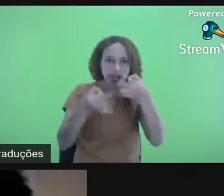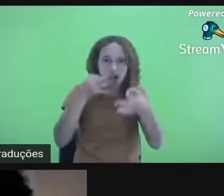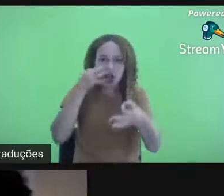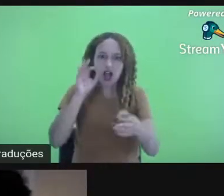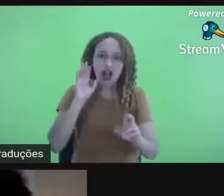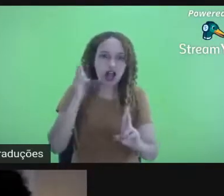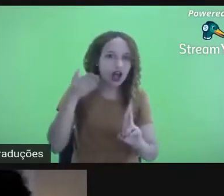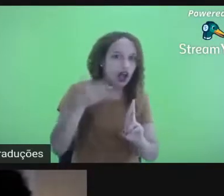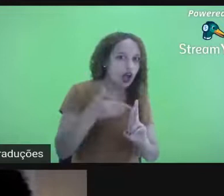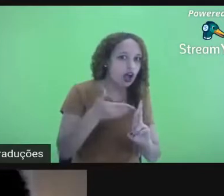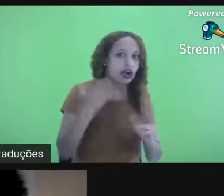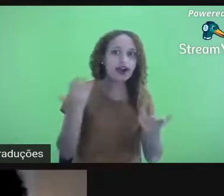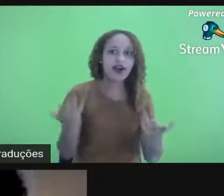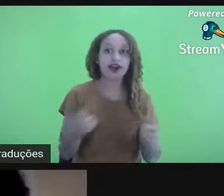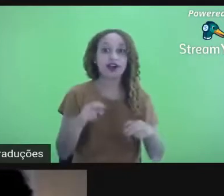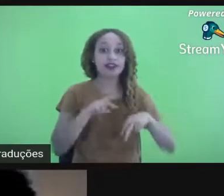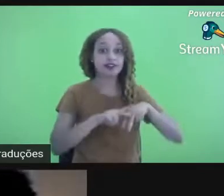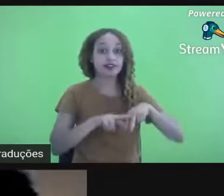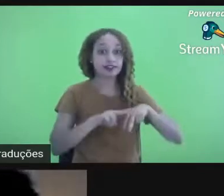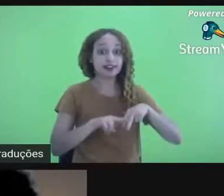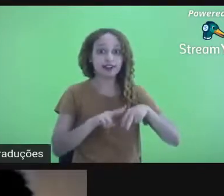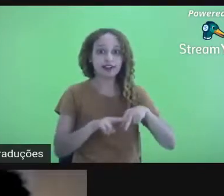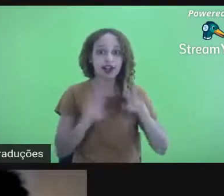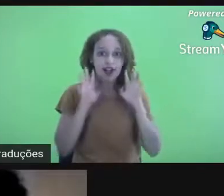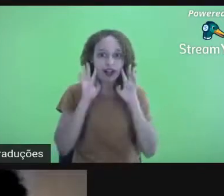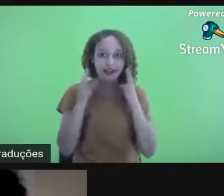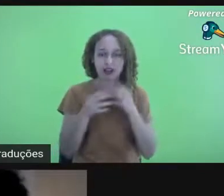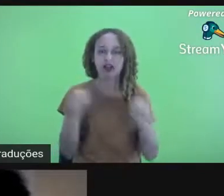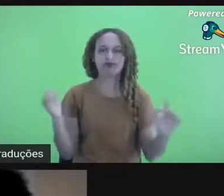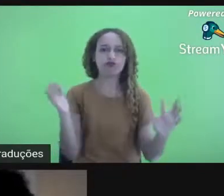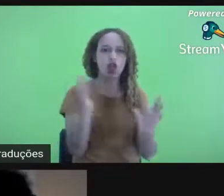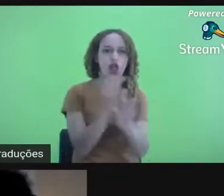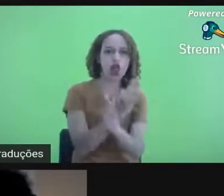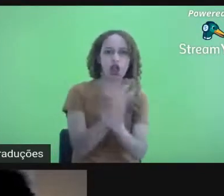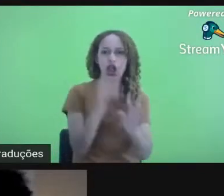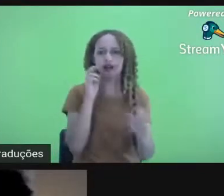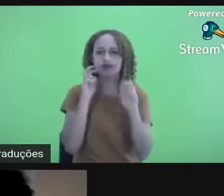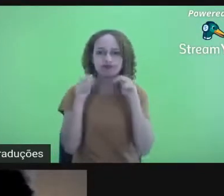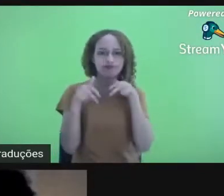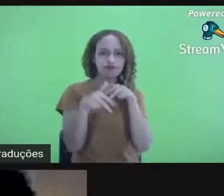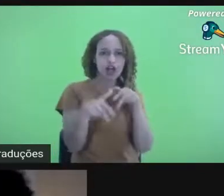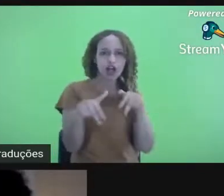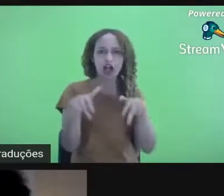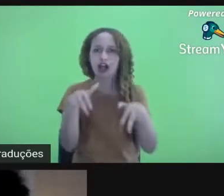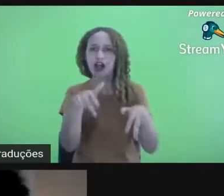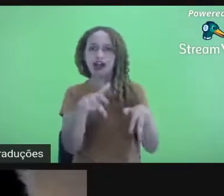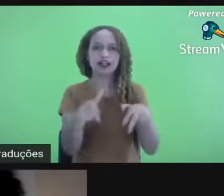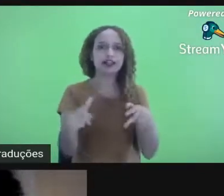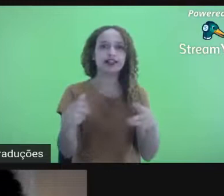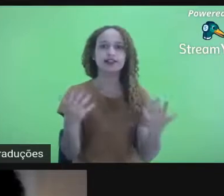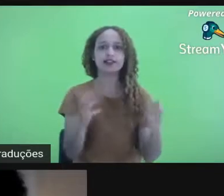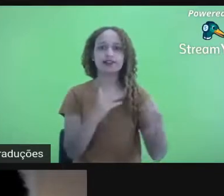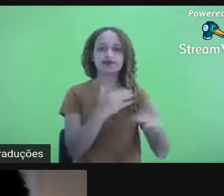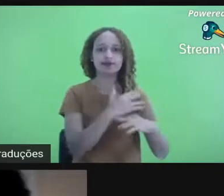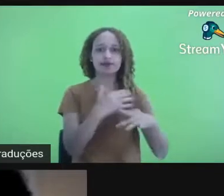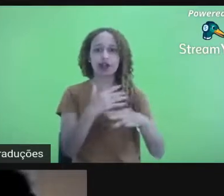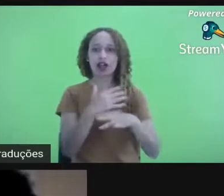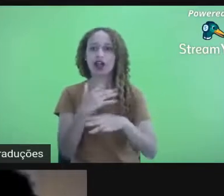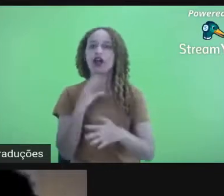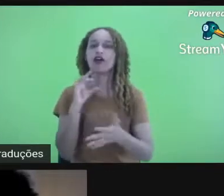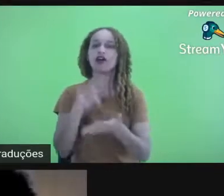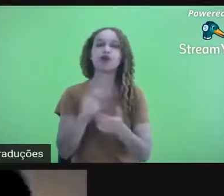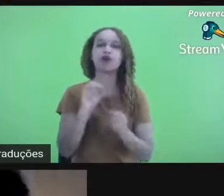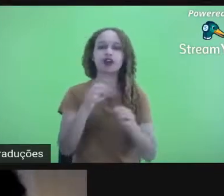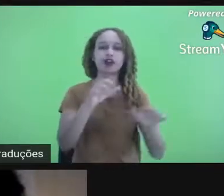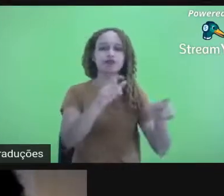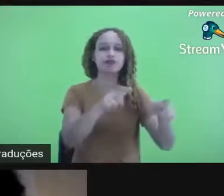do entendimento de que os corpos em trânsito pela cidade, eles são resultado dos territórios que vão sendo criados. Nós